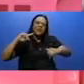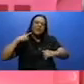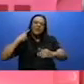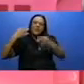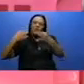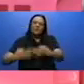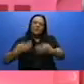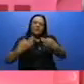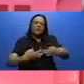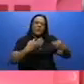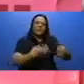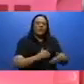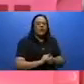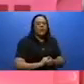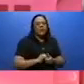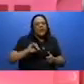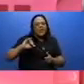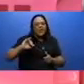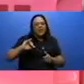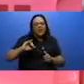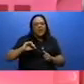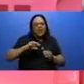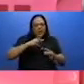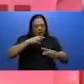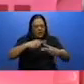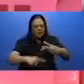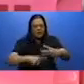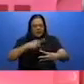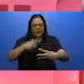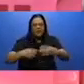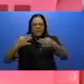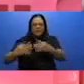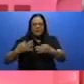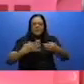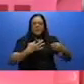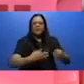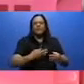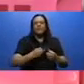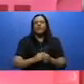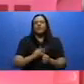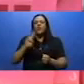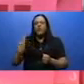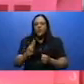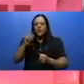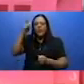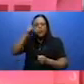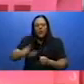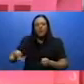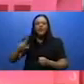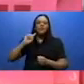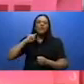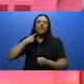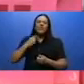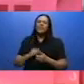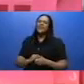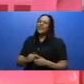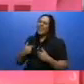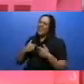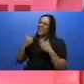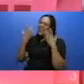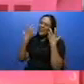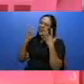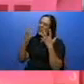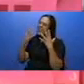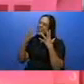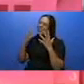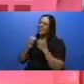a reaproveitar, reciclar e reutilizar. Muito bem, eu fico muito feliz porque vocês são o